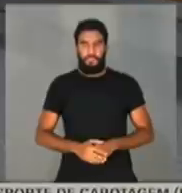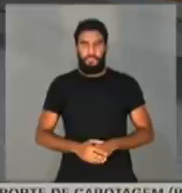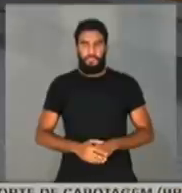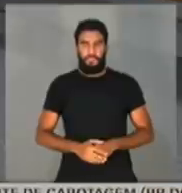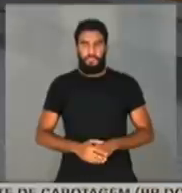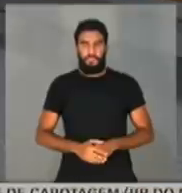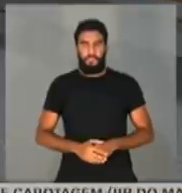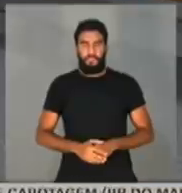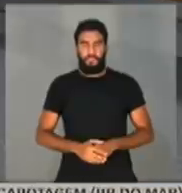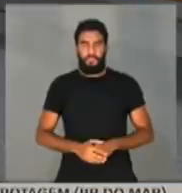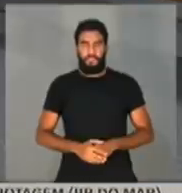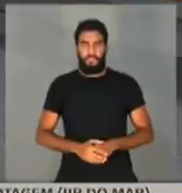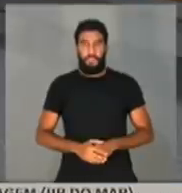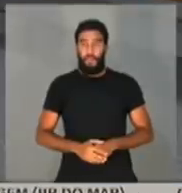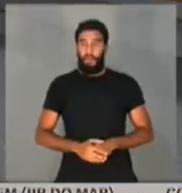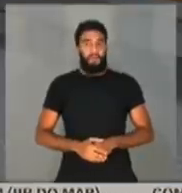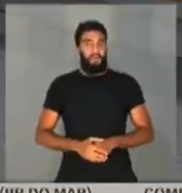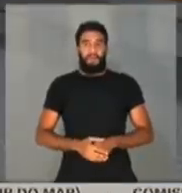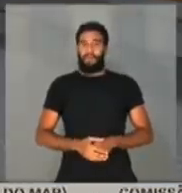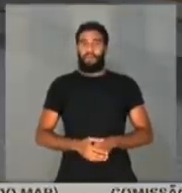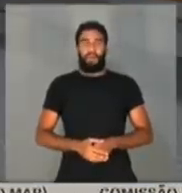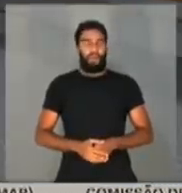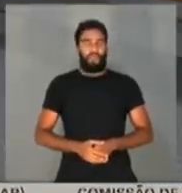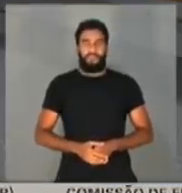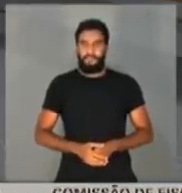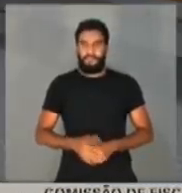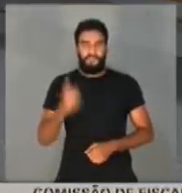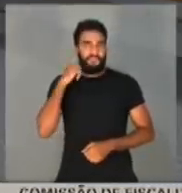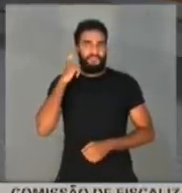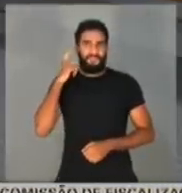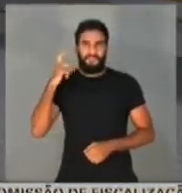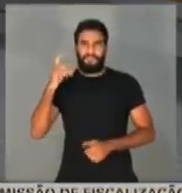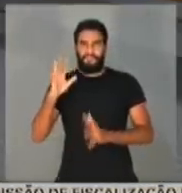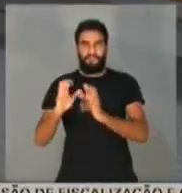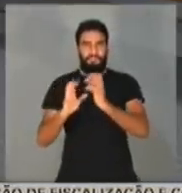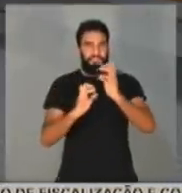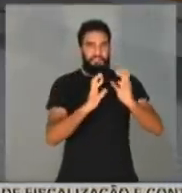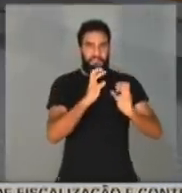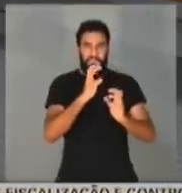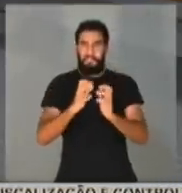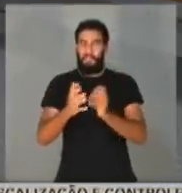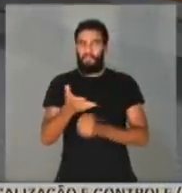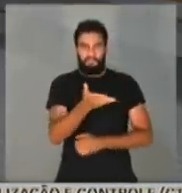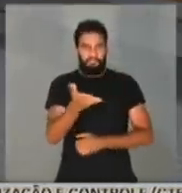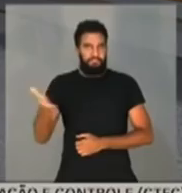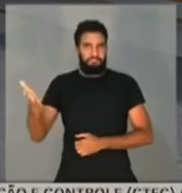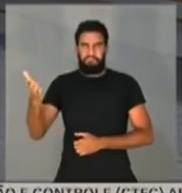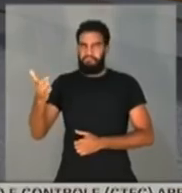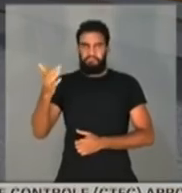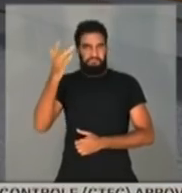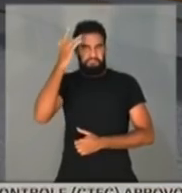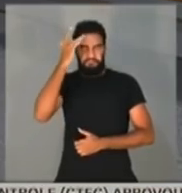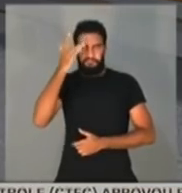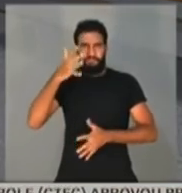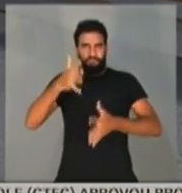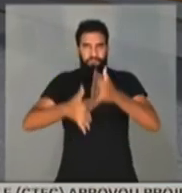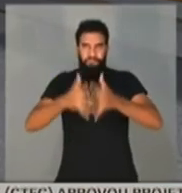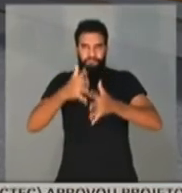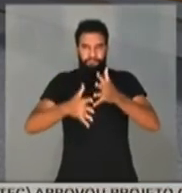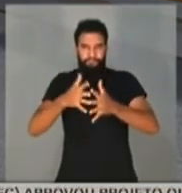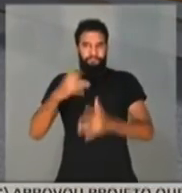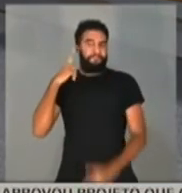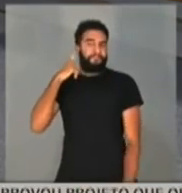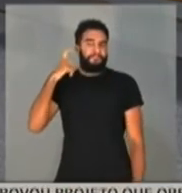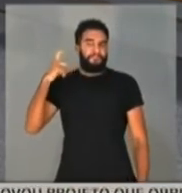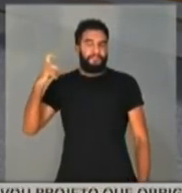Machista. Meu amigo, você está pensando tá onde? É um moleque, rapaz. Desculpa. Presidente. Tá pensando que tá onde,